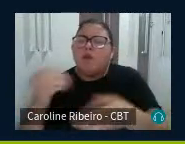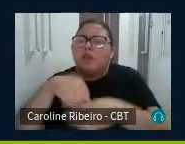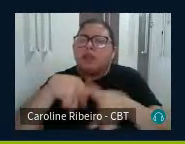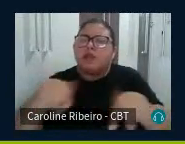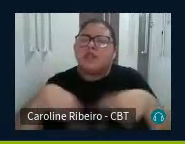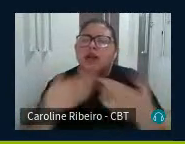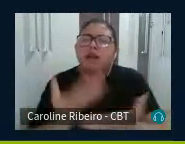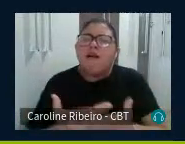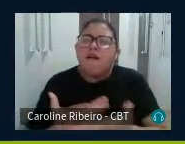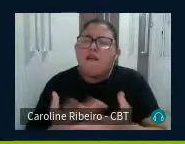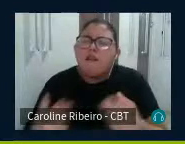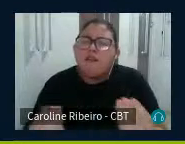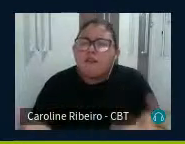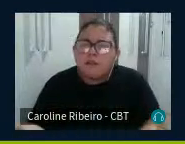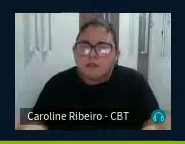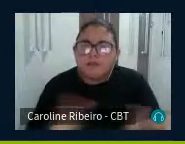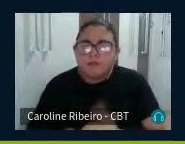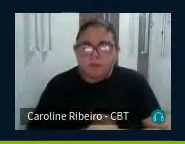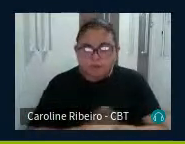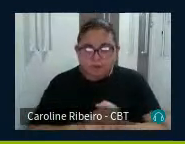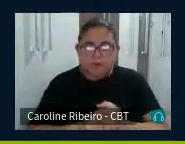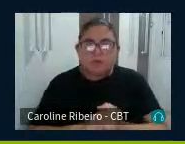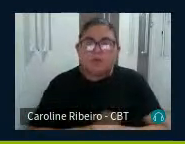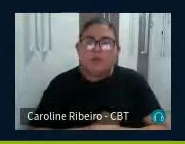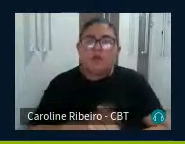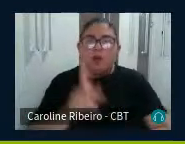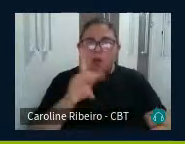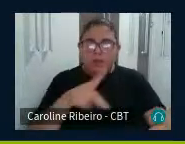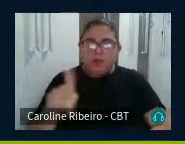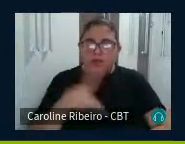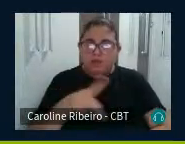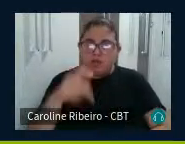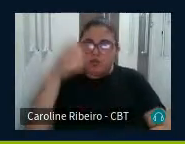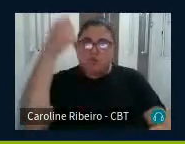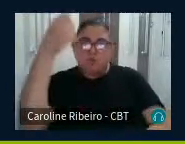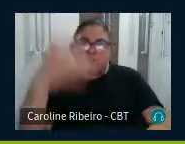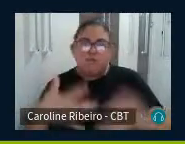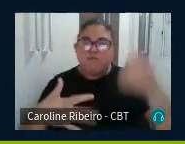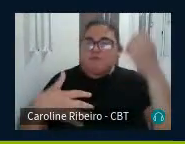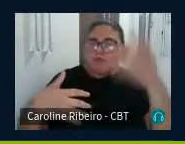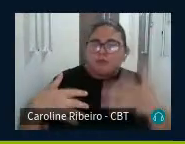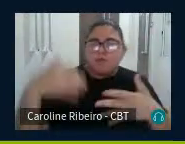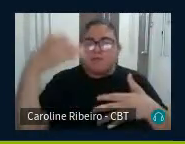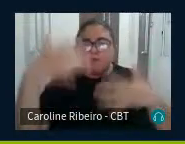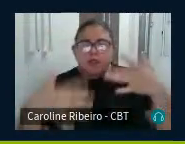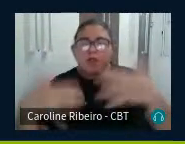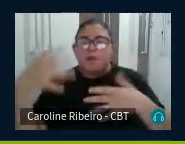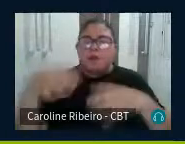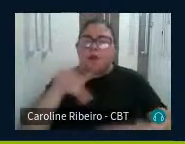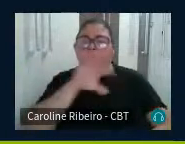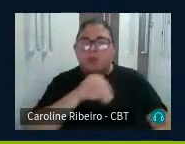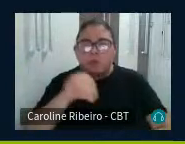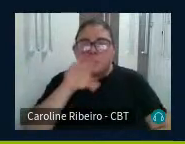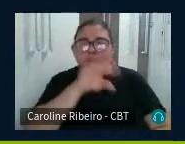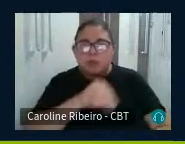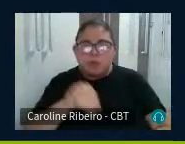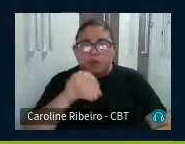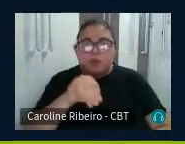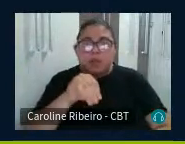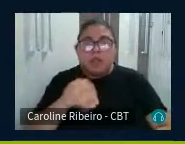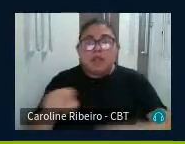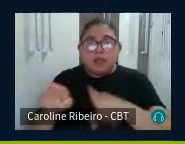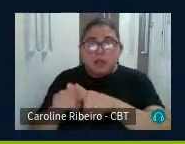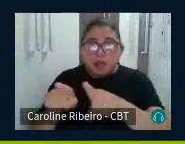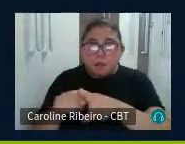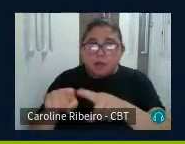O professor inicia a aula dele. E aí ele vai ter junto com ele, e junto com a sala